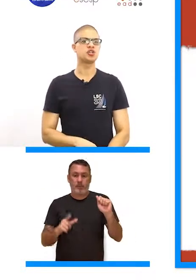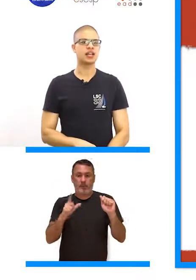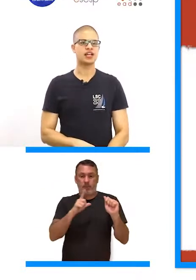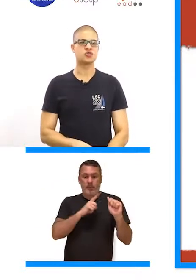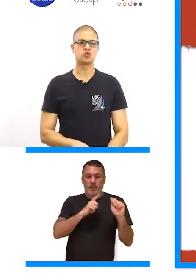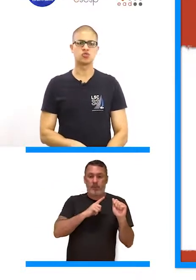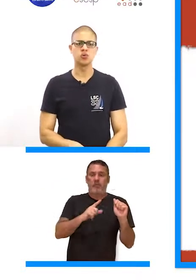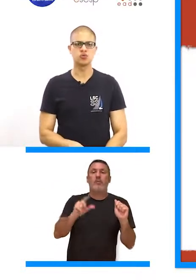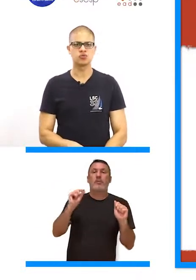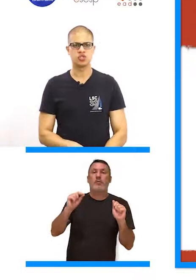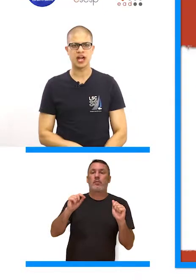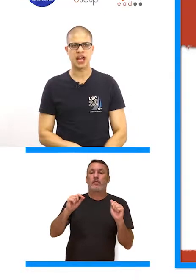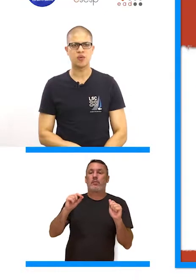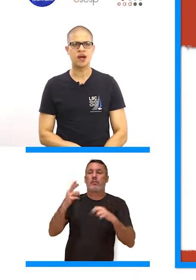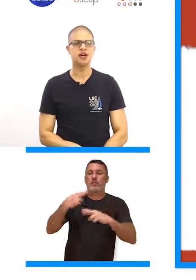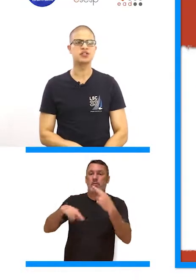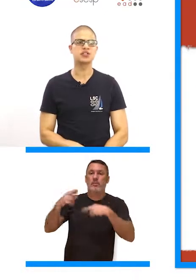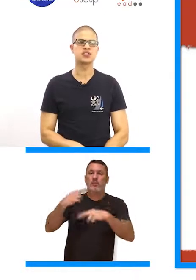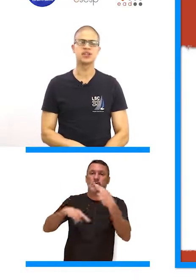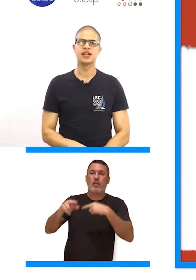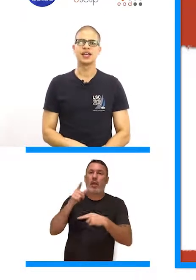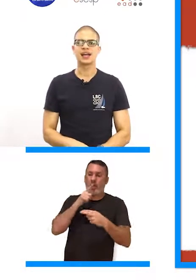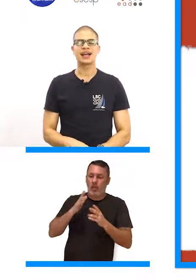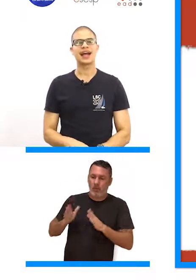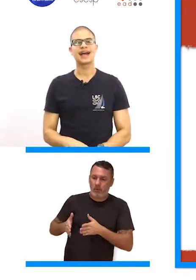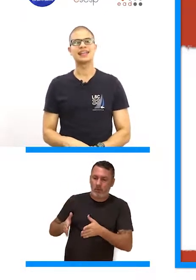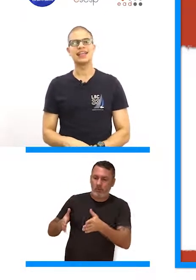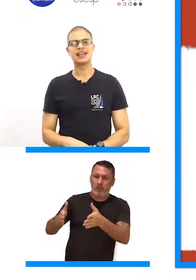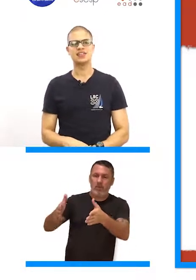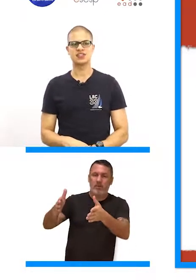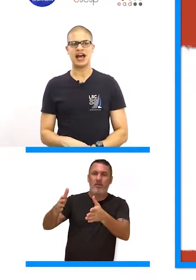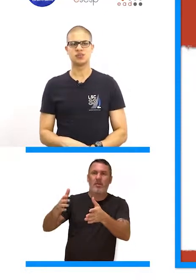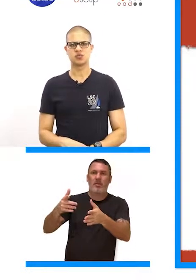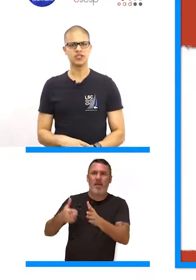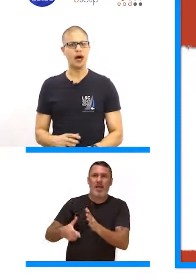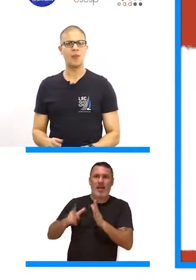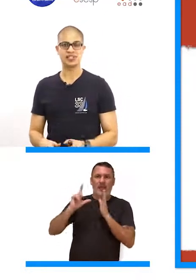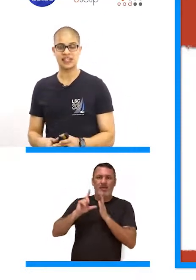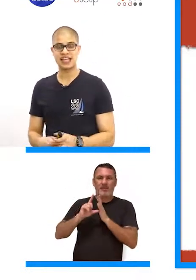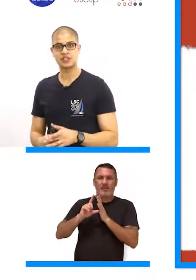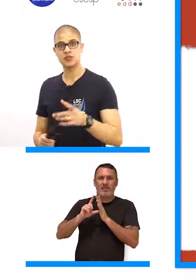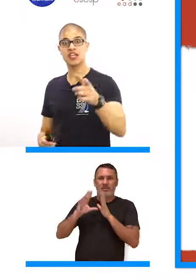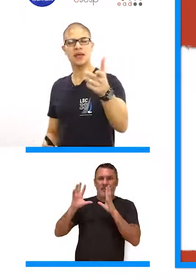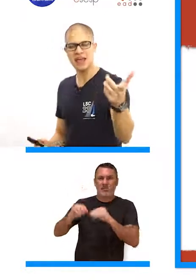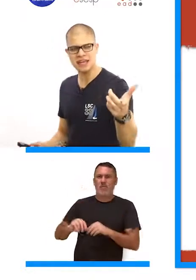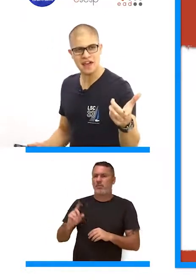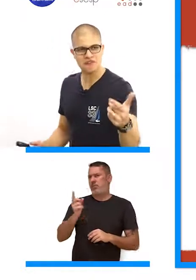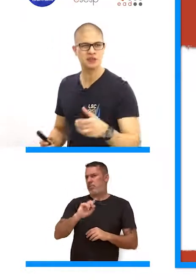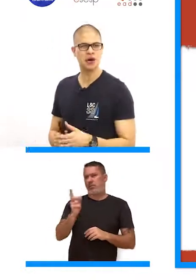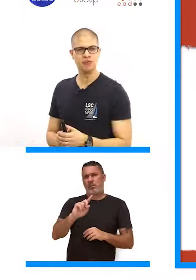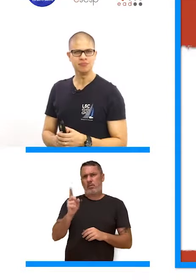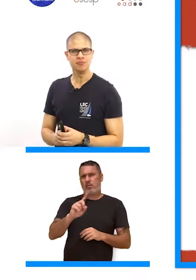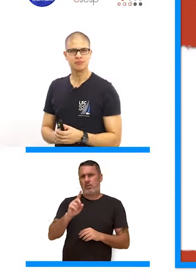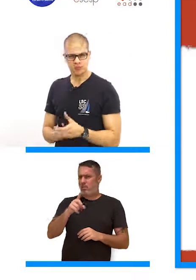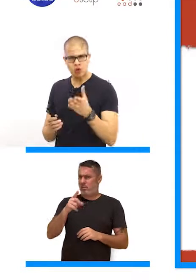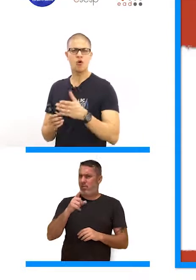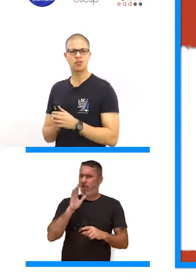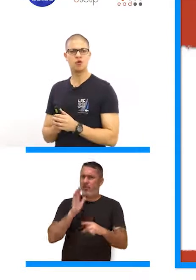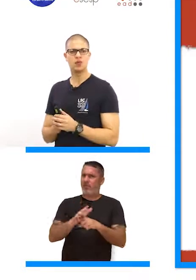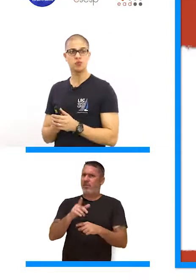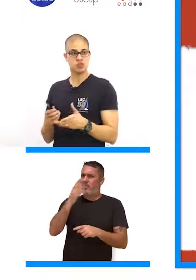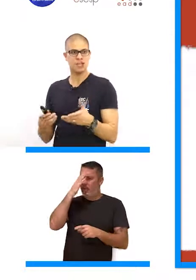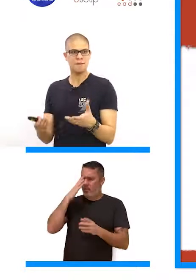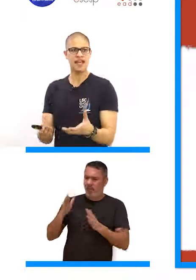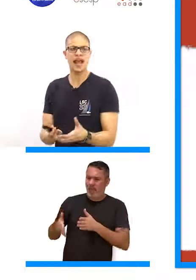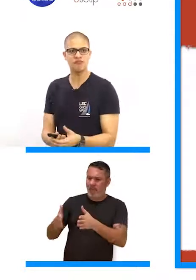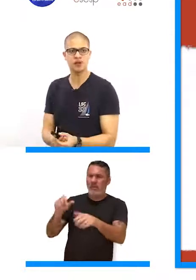leitos originais dos cursos de água antes canalizados. Não, mas na verdade isso seria benéfico, não? Concorda